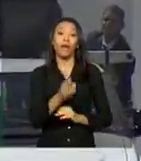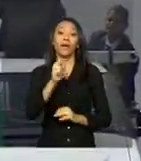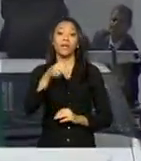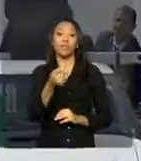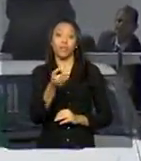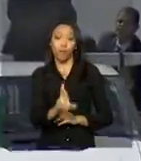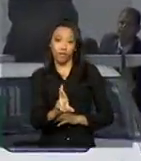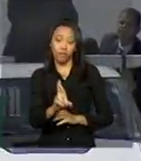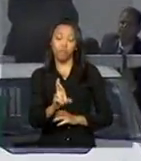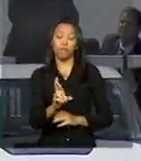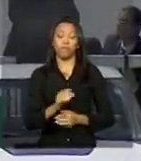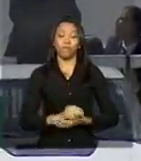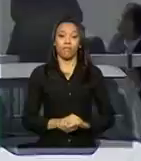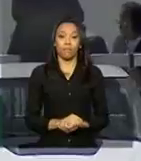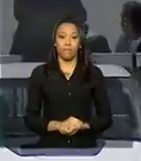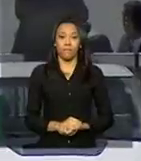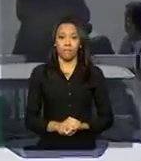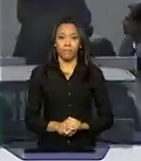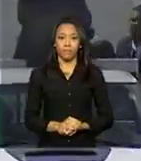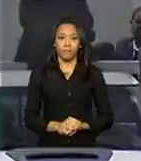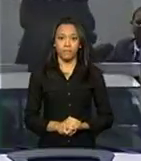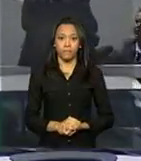twitter.com/tvnbr.